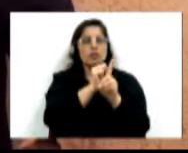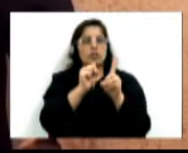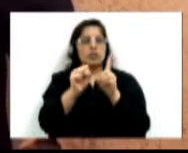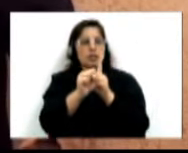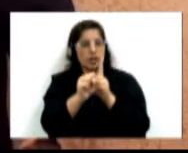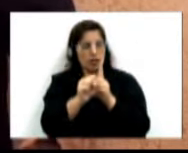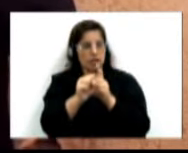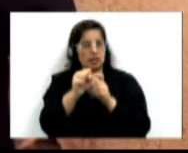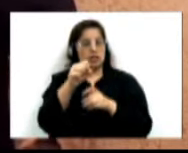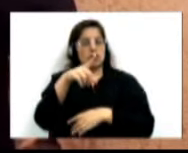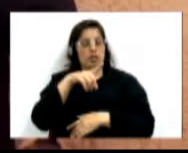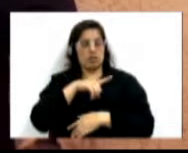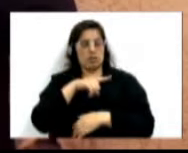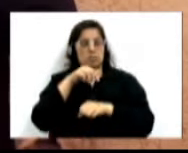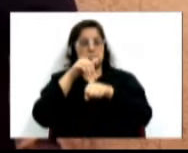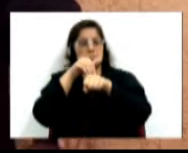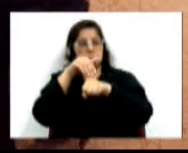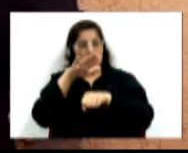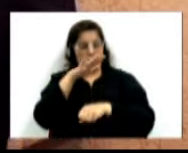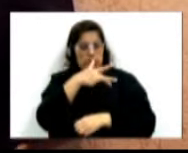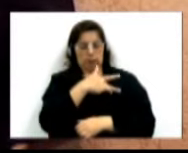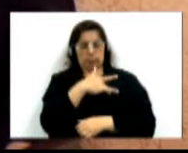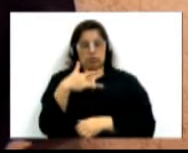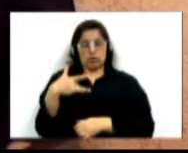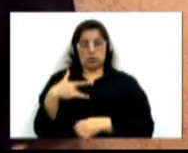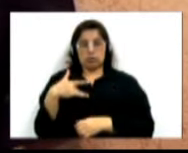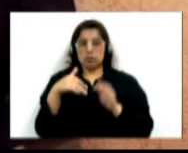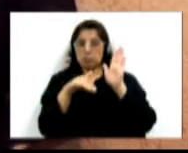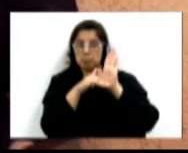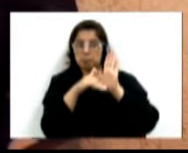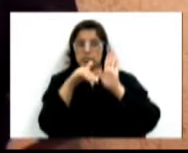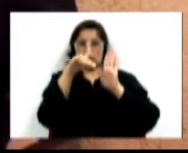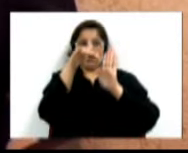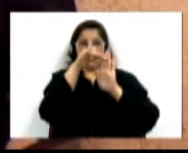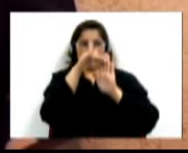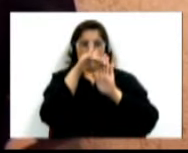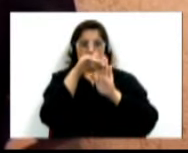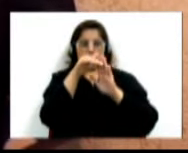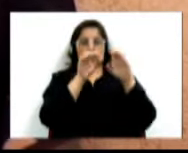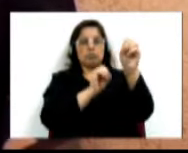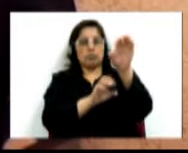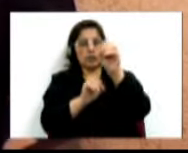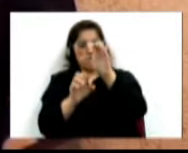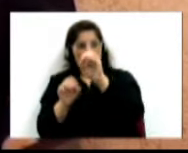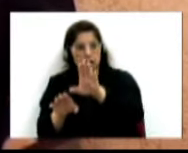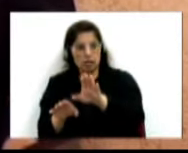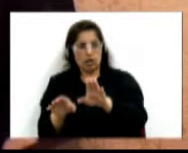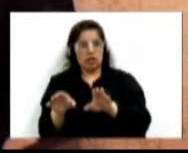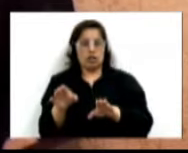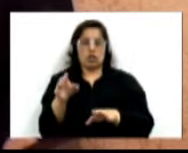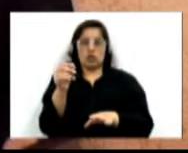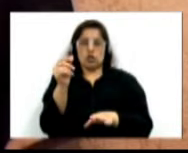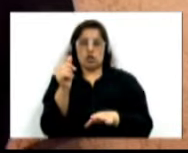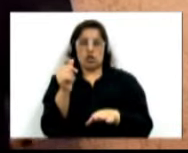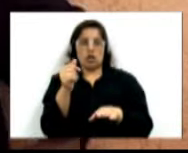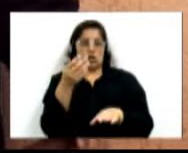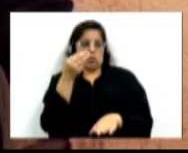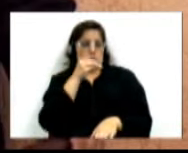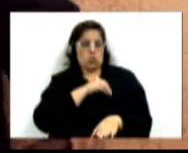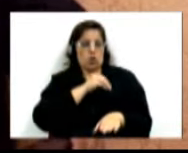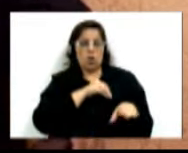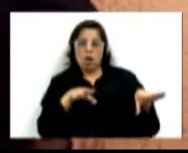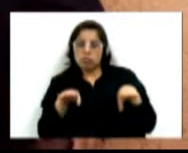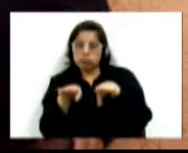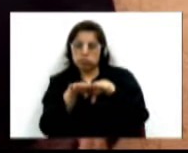mais saudáveis, segundo os indicadores de expectativa de vida, alfabetização, renda per capita, nível educacional, igualdade entre